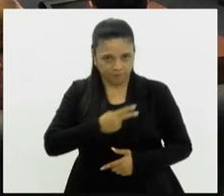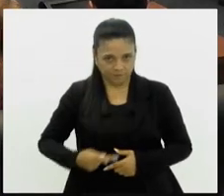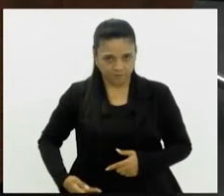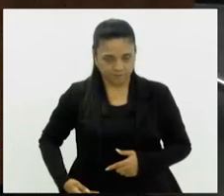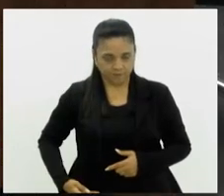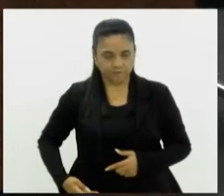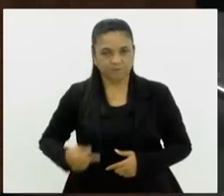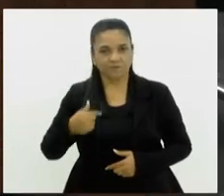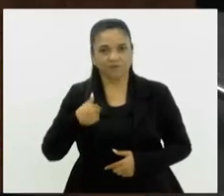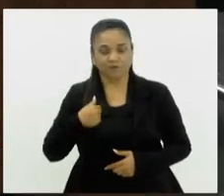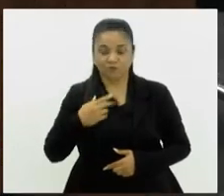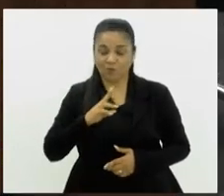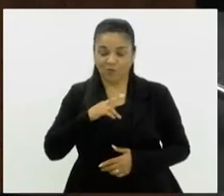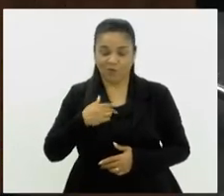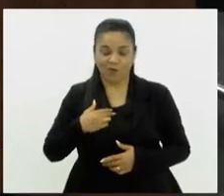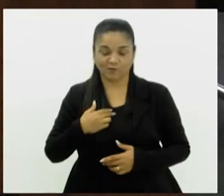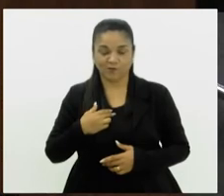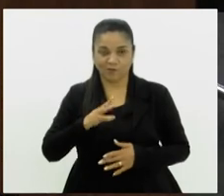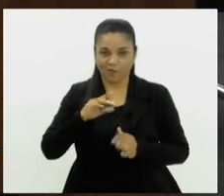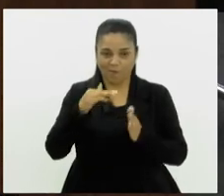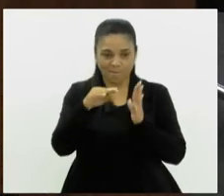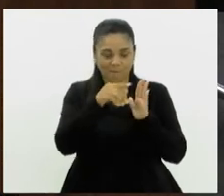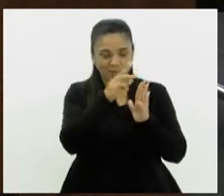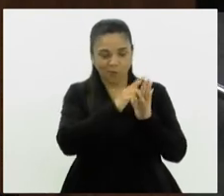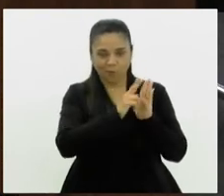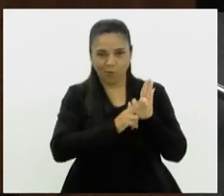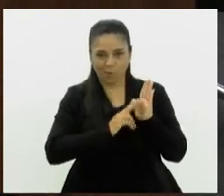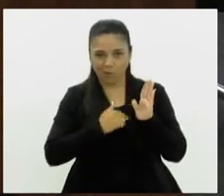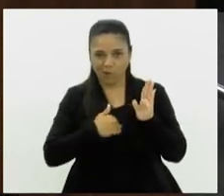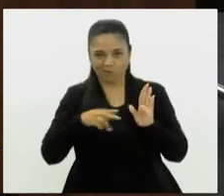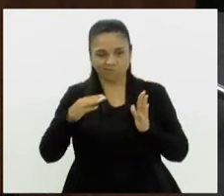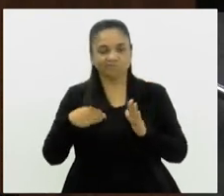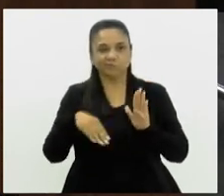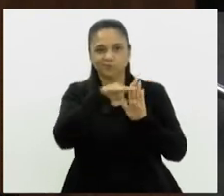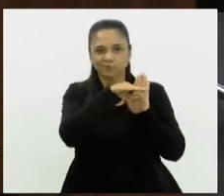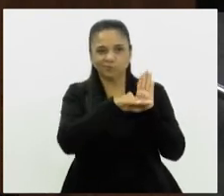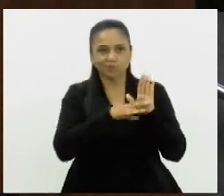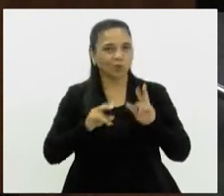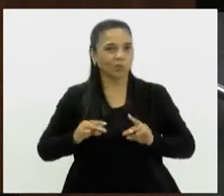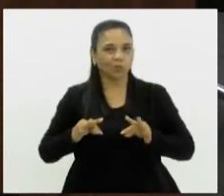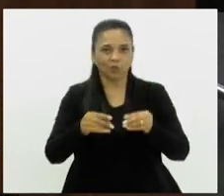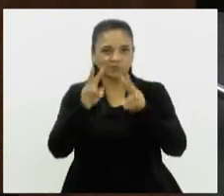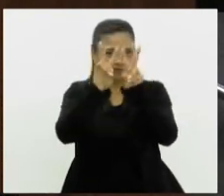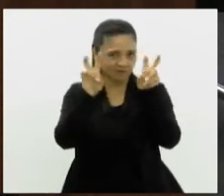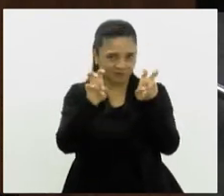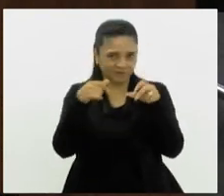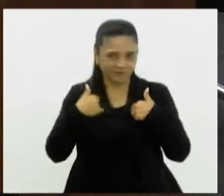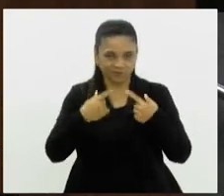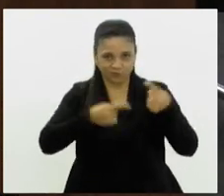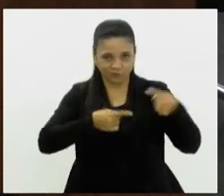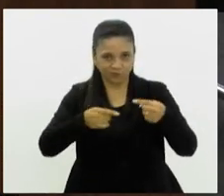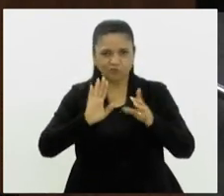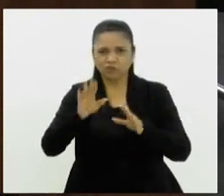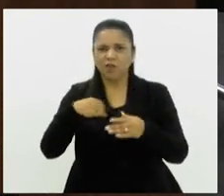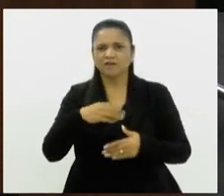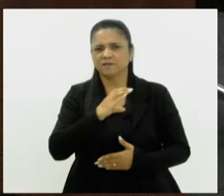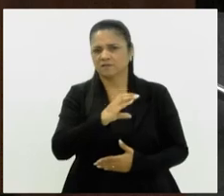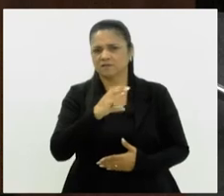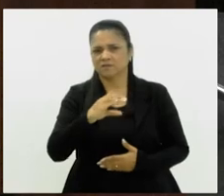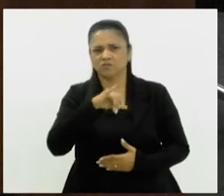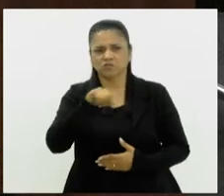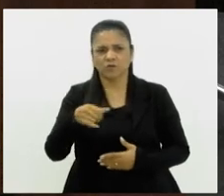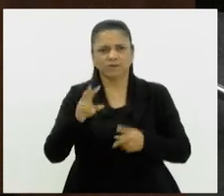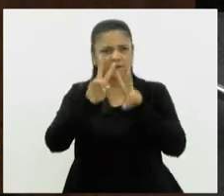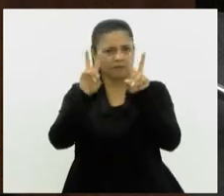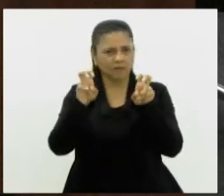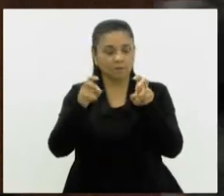eu me escalei aqui em homenagem à sua presidenta de falar sobre quase todos os temas. Mas esse tema já chegou na CCJ de uma